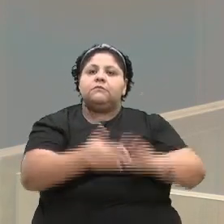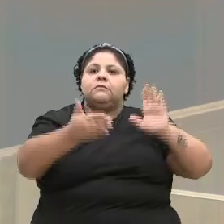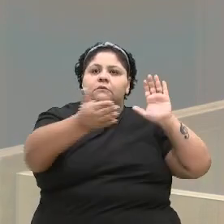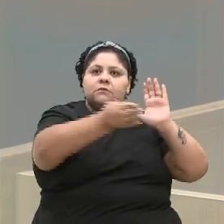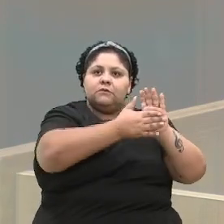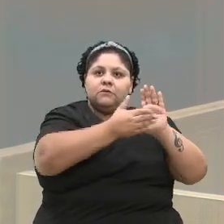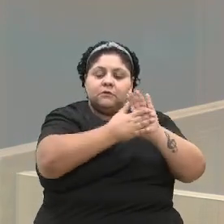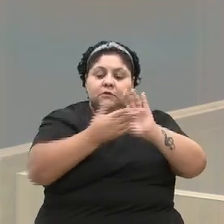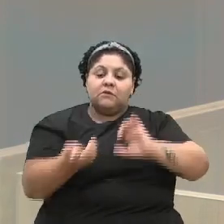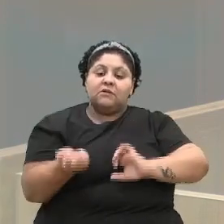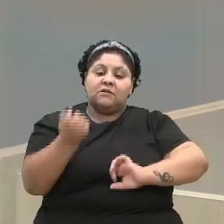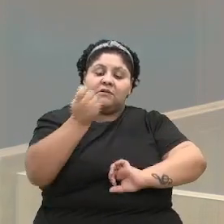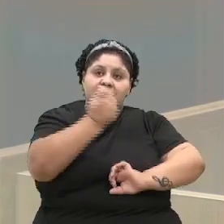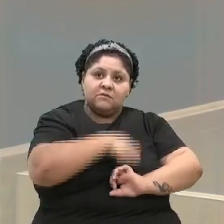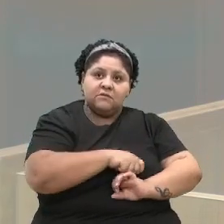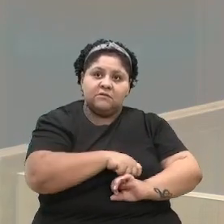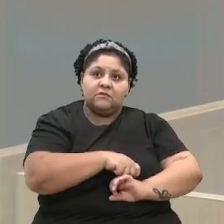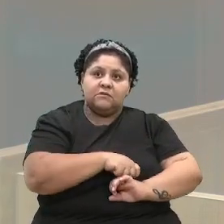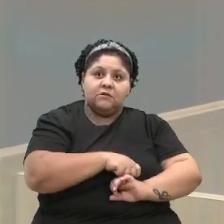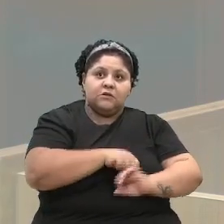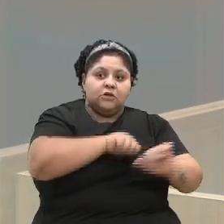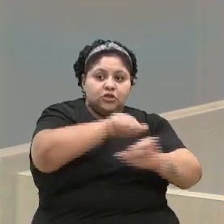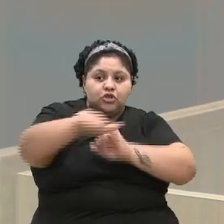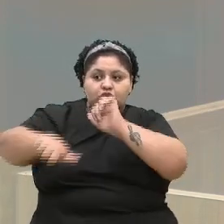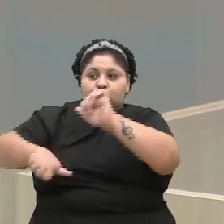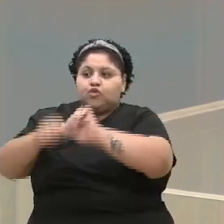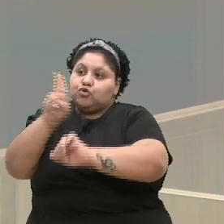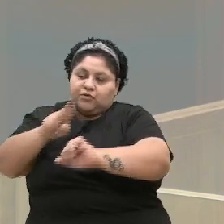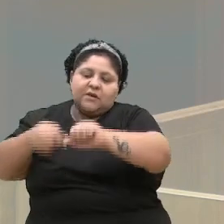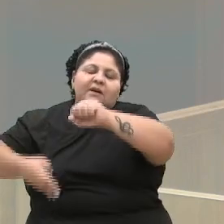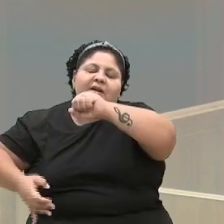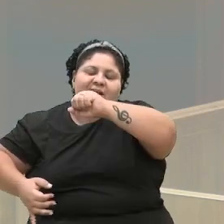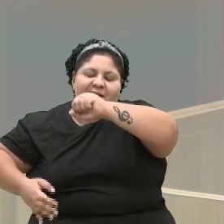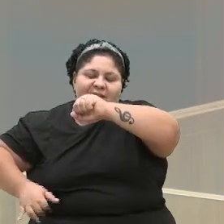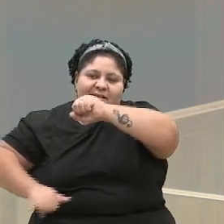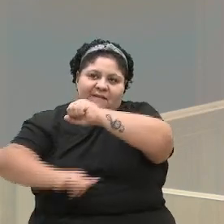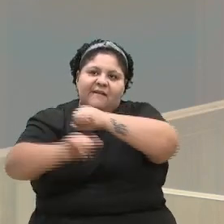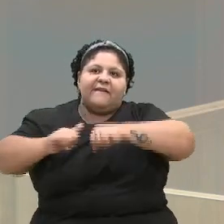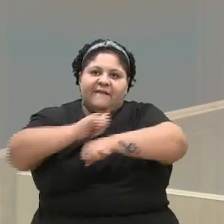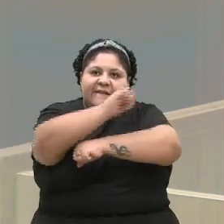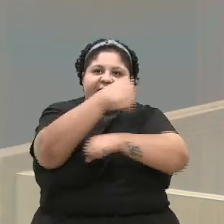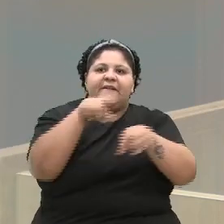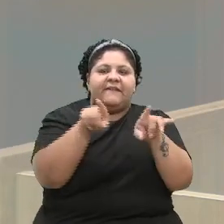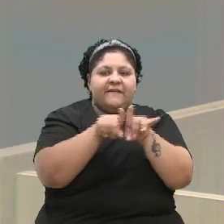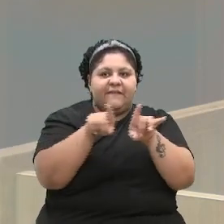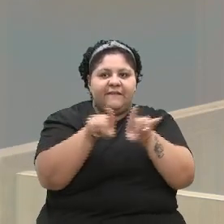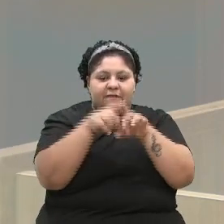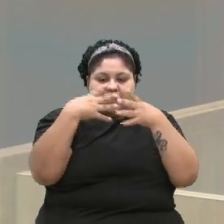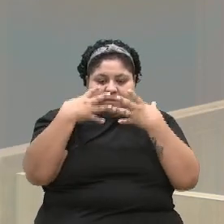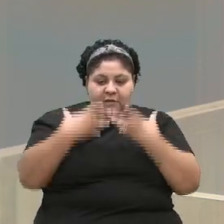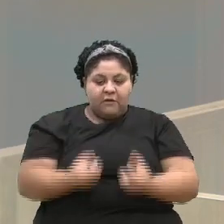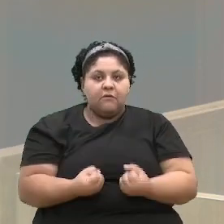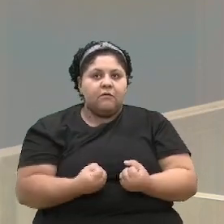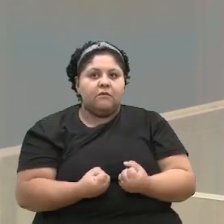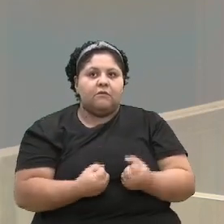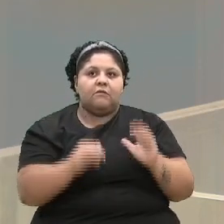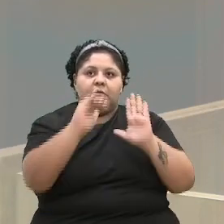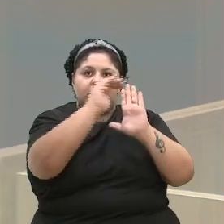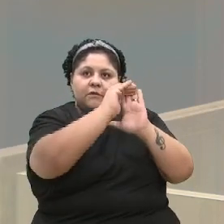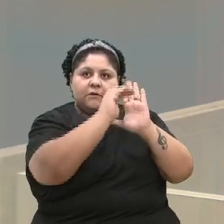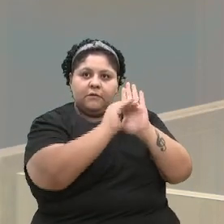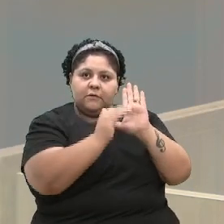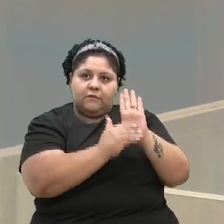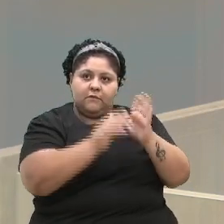a necessidade de deslocamento aéreo e firmar aceitação expressa de adesão ao programa